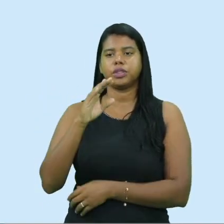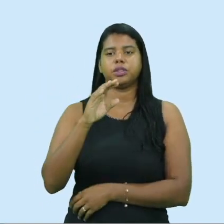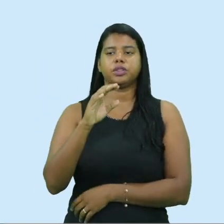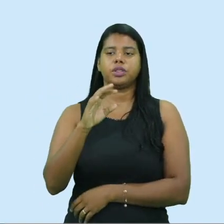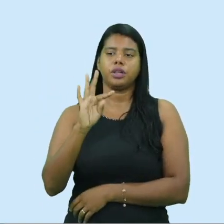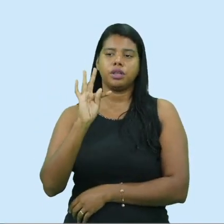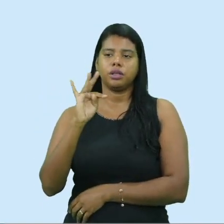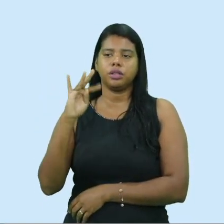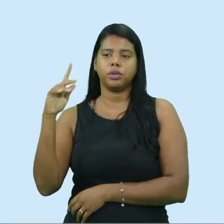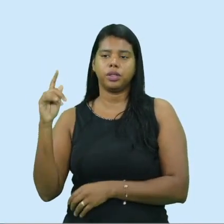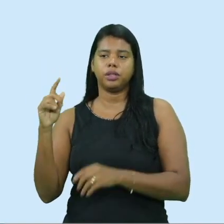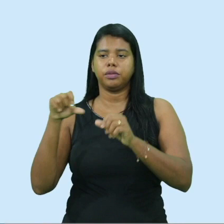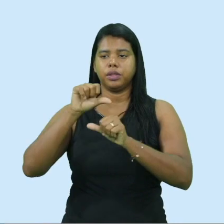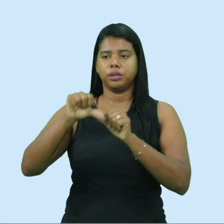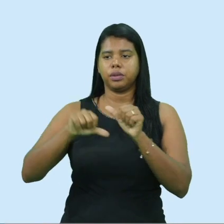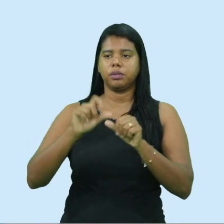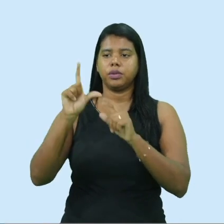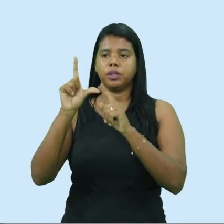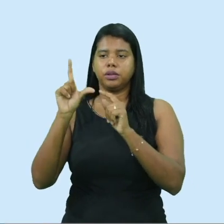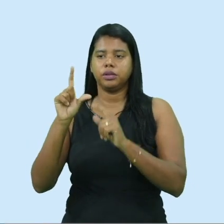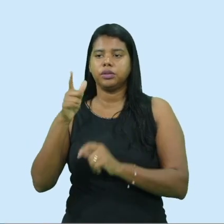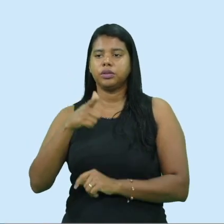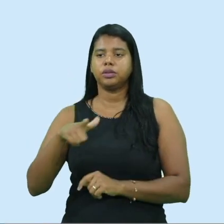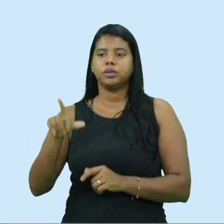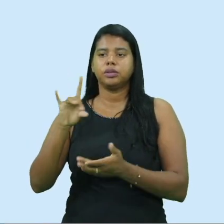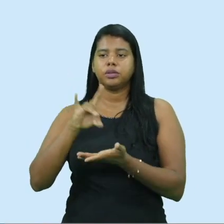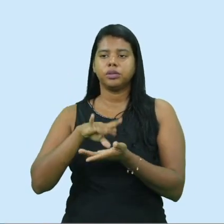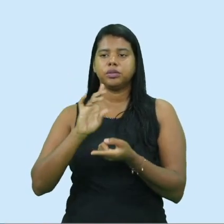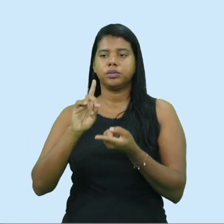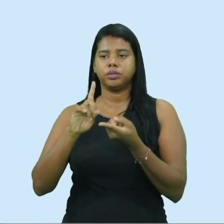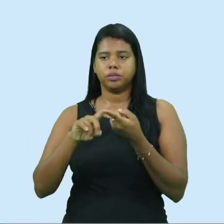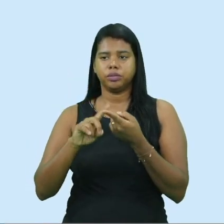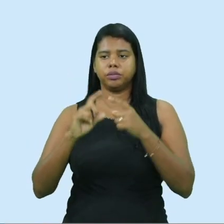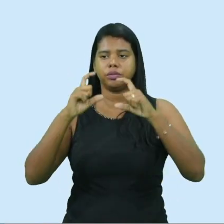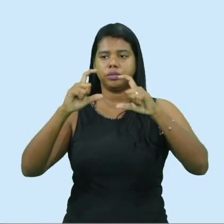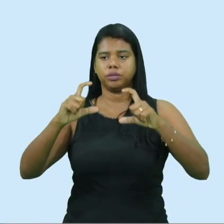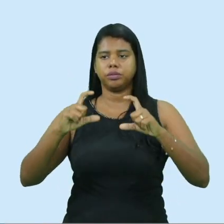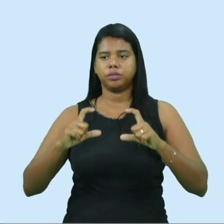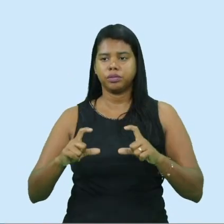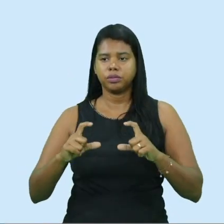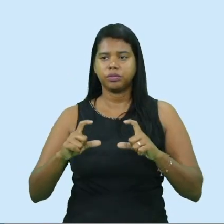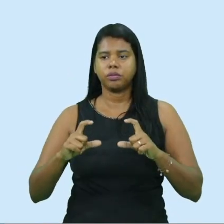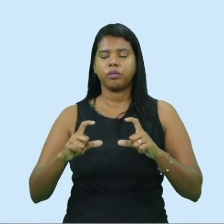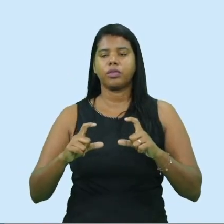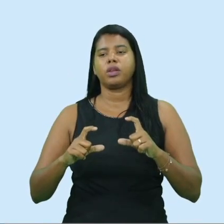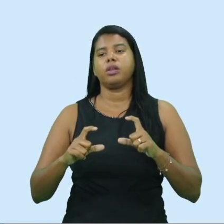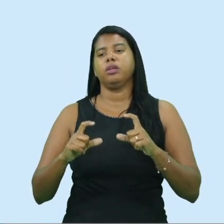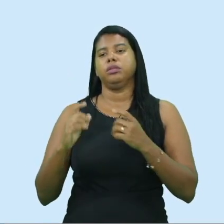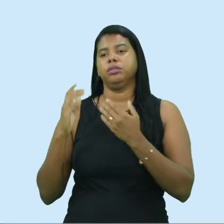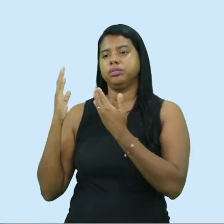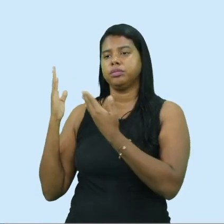letra da outra, né? Hoje se dá por coordenadas pré-estabelecidas nos arquivos das fontes.